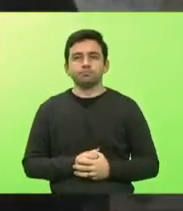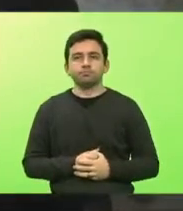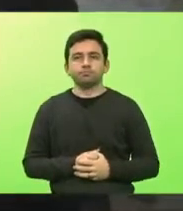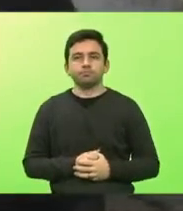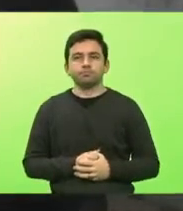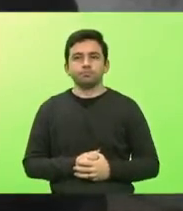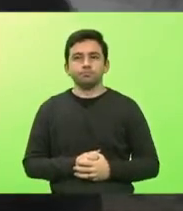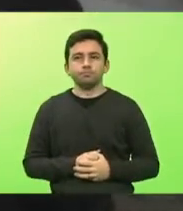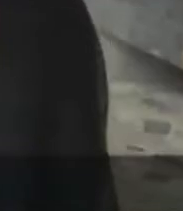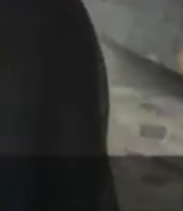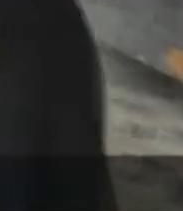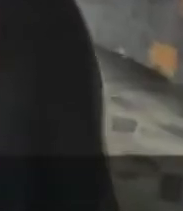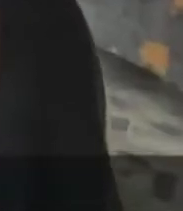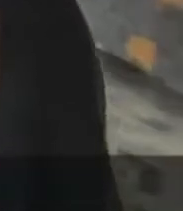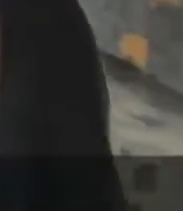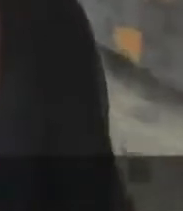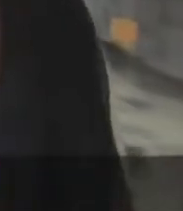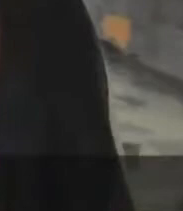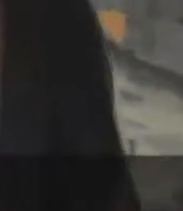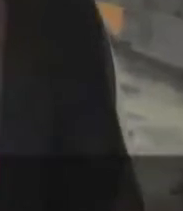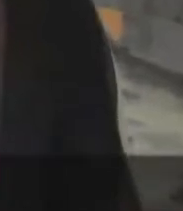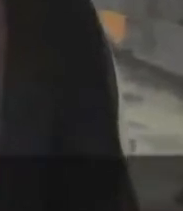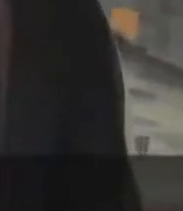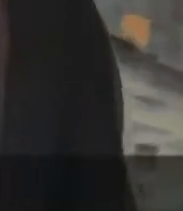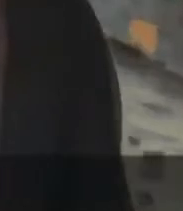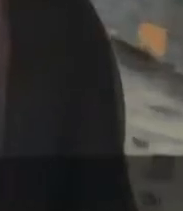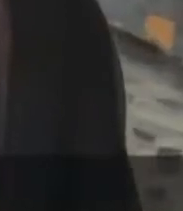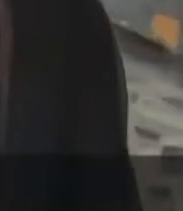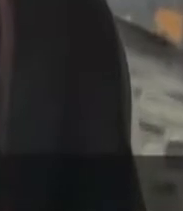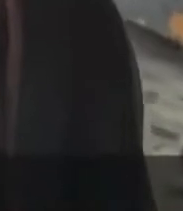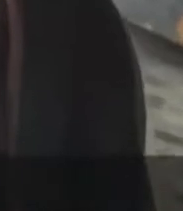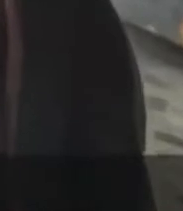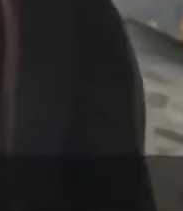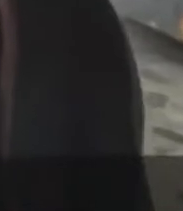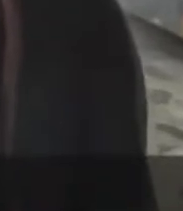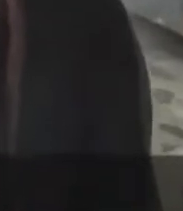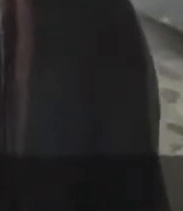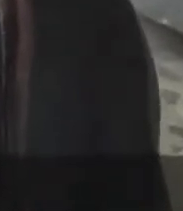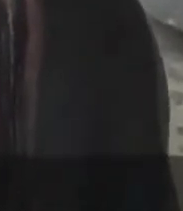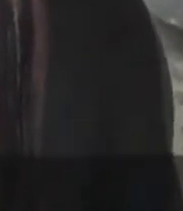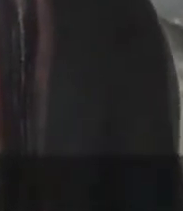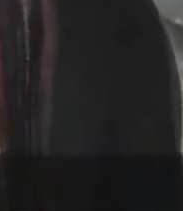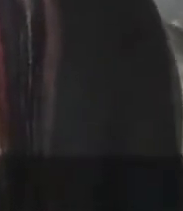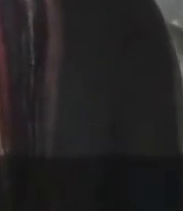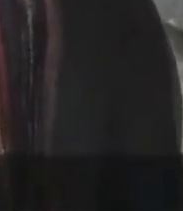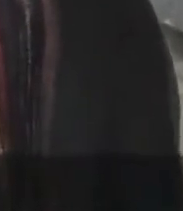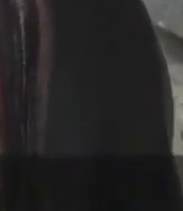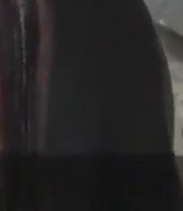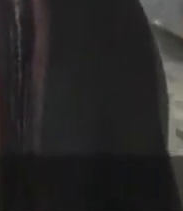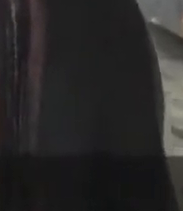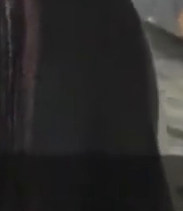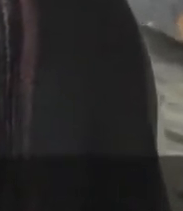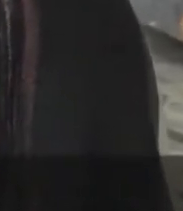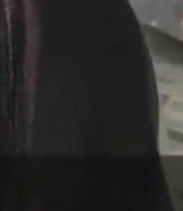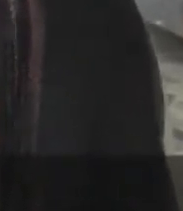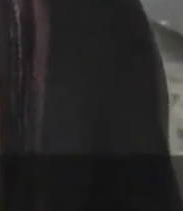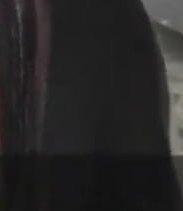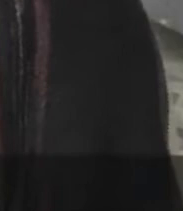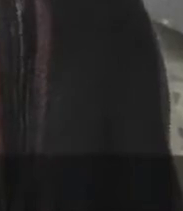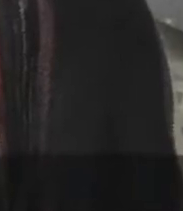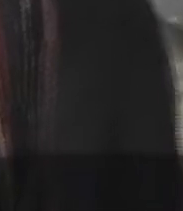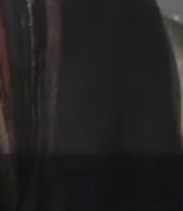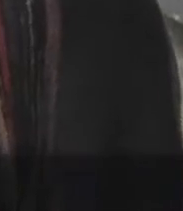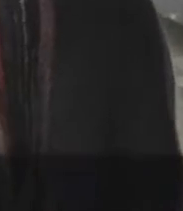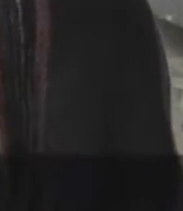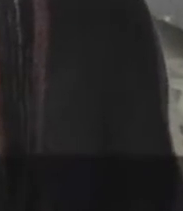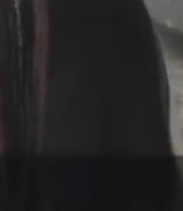Recebemos a ministra dos Direitos Humanos aqui em Santa Catarina e ela tem um recadinho para todos nós, os 40 deputados da Assembleia Legislativa de Santa Catarina e também